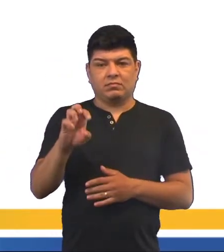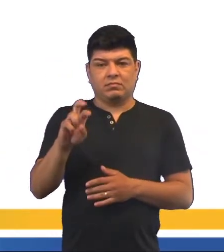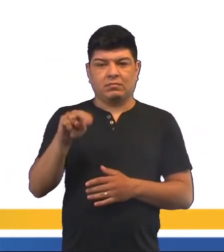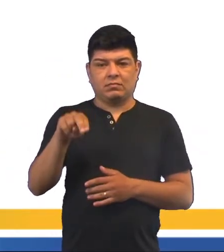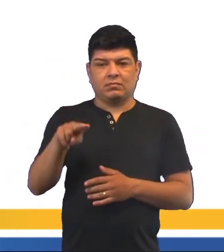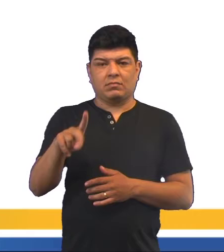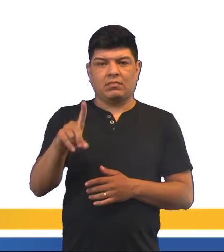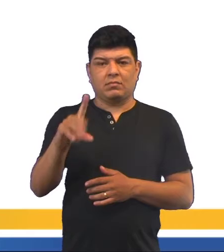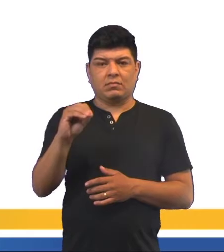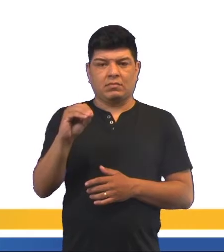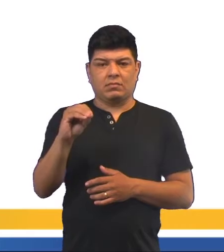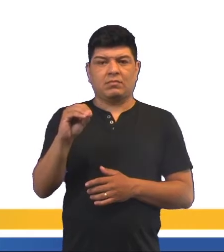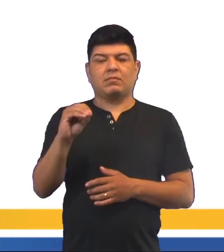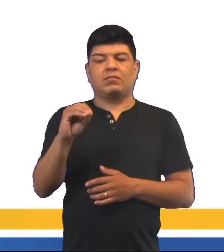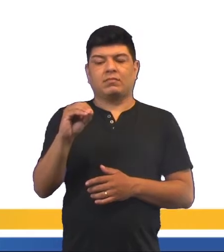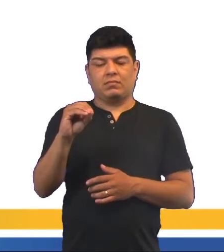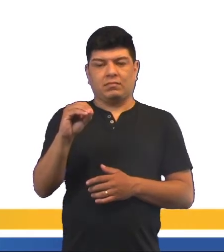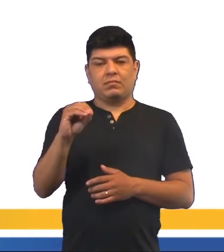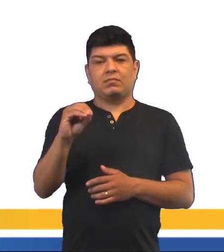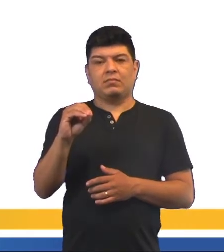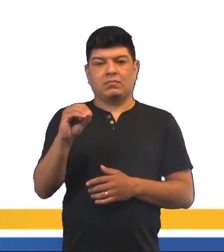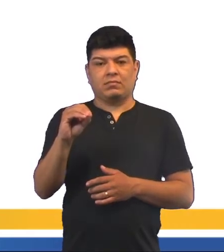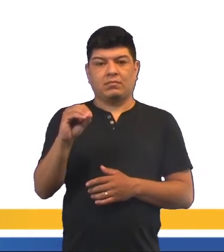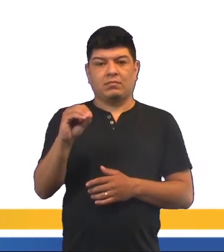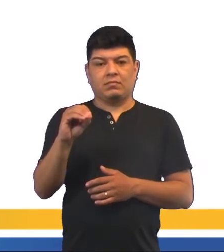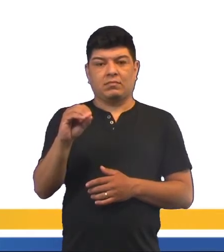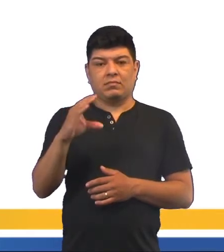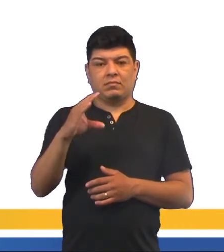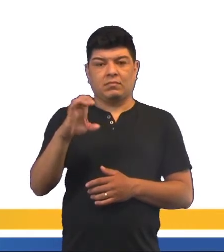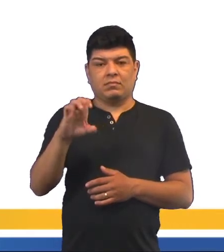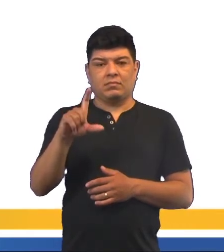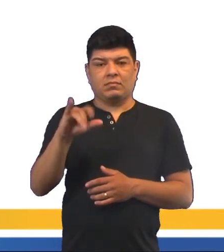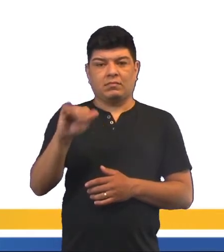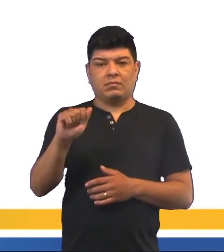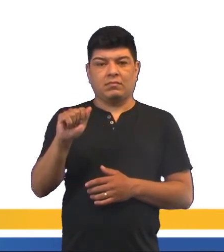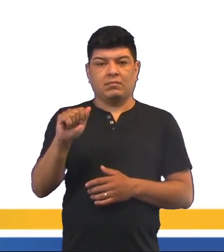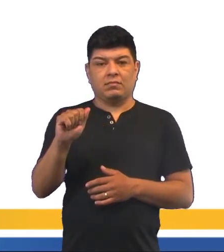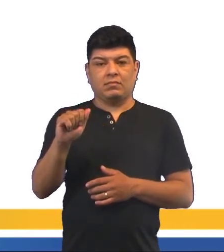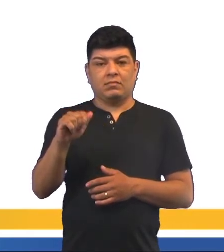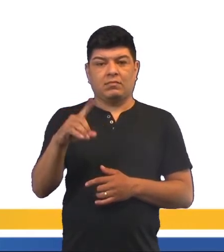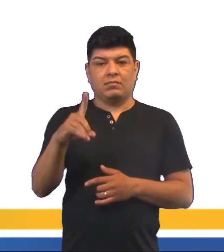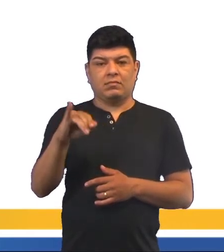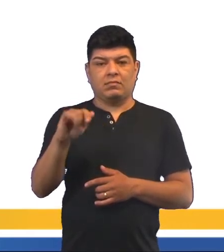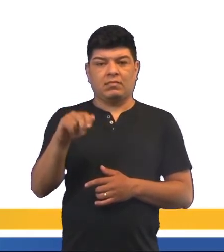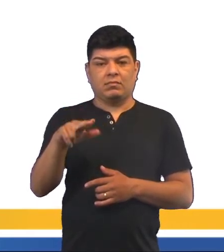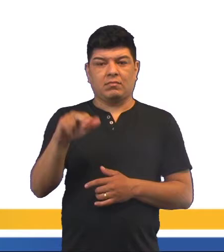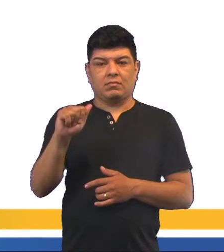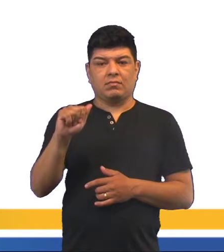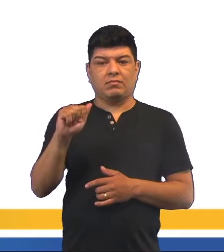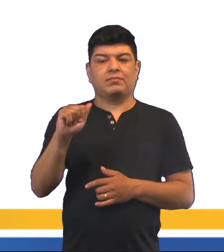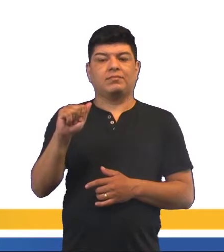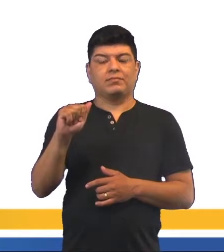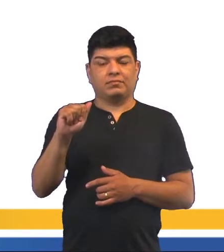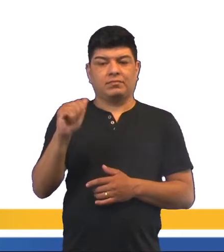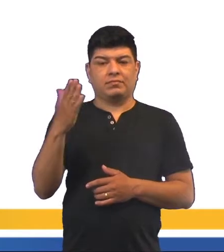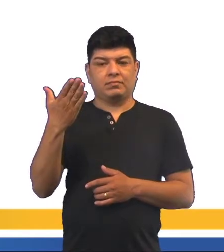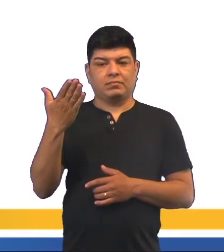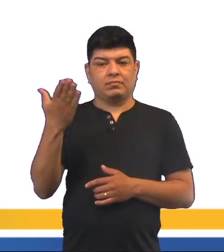Bernardo, olha como ele fez o Bernardo. A Célia fez dessa forma e a Diana dessa